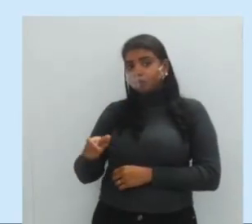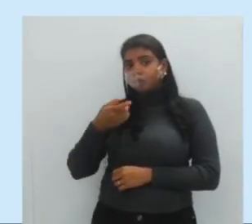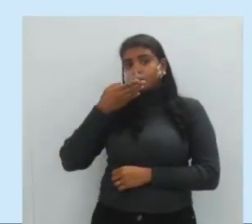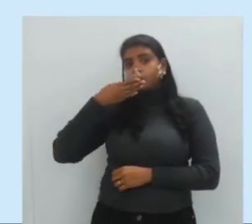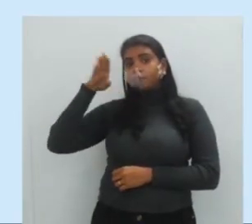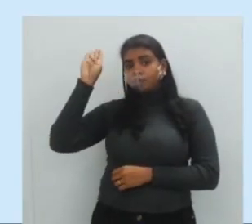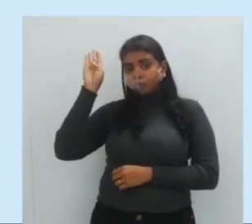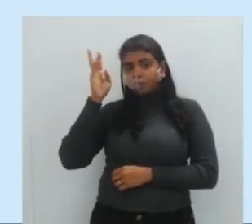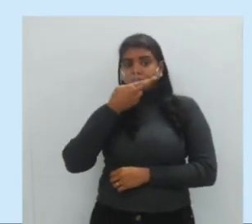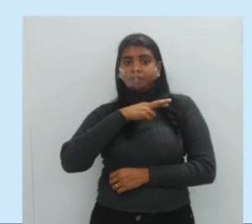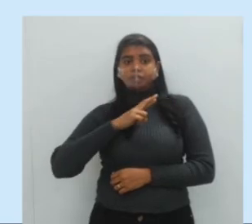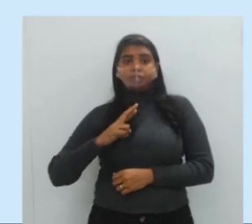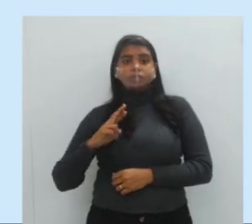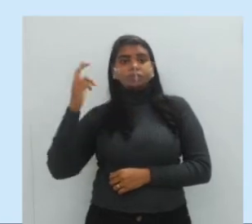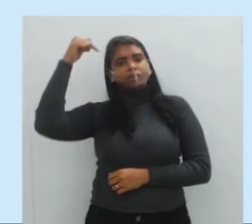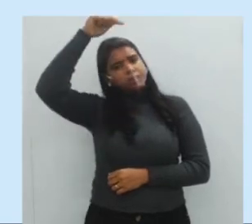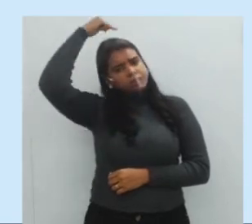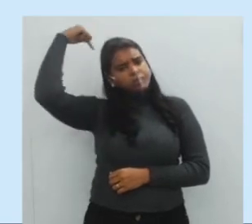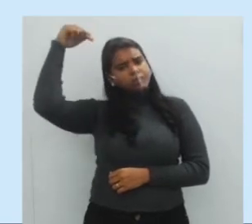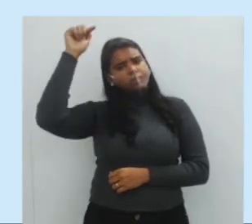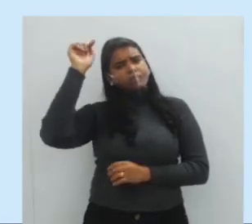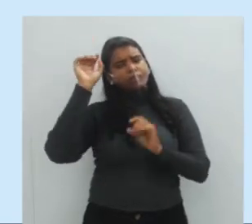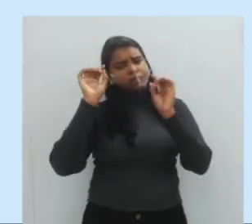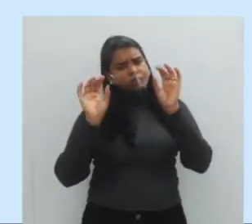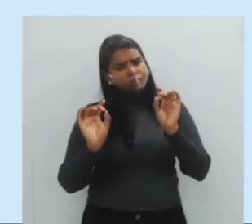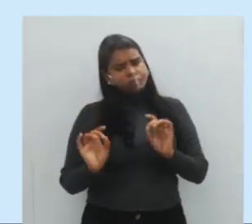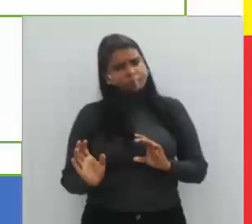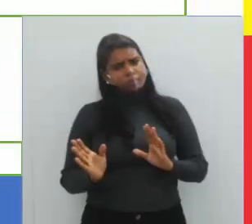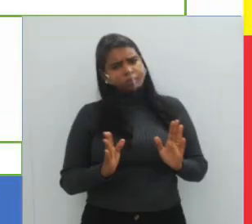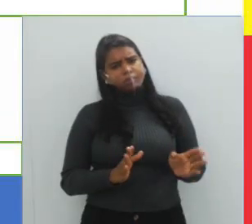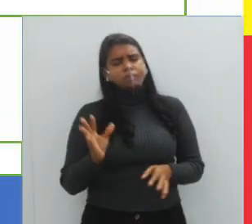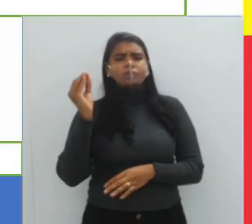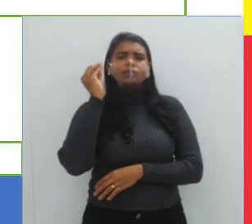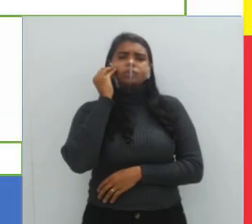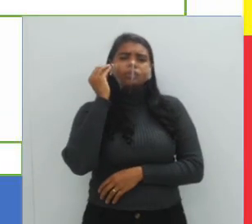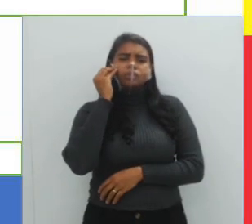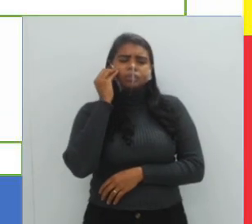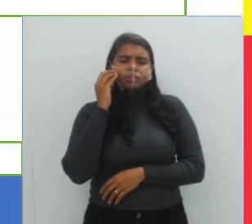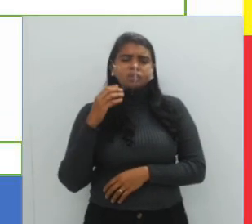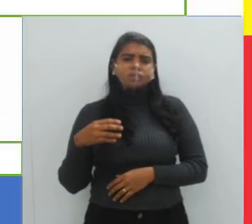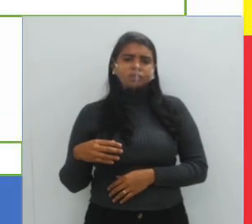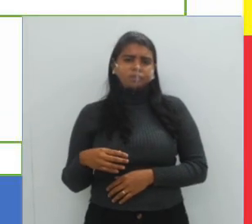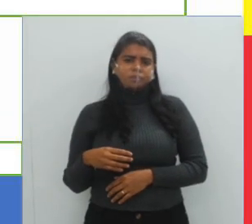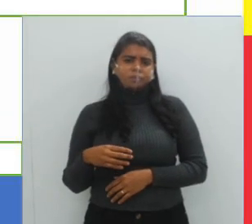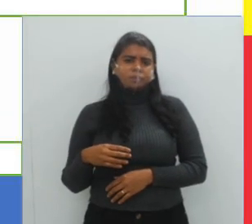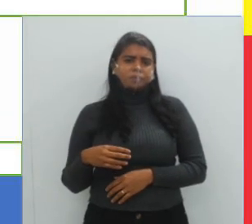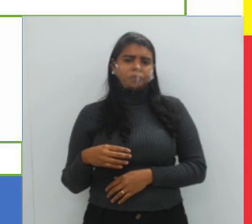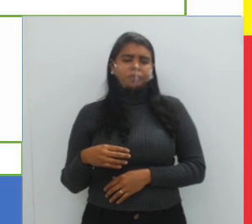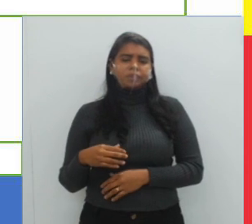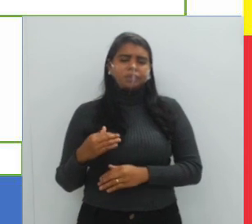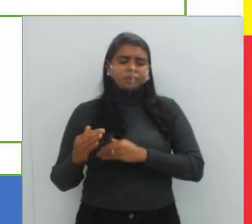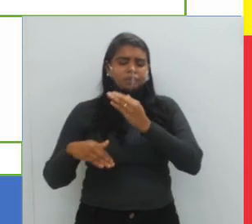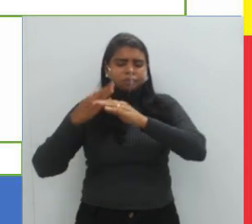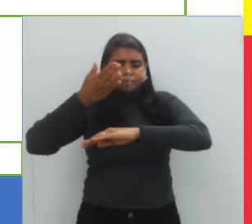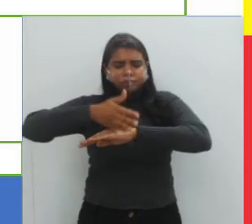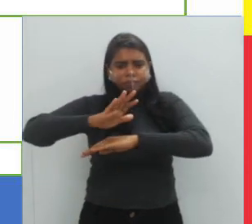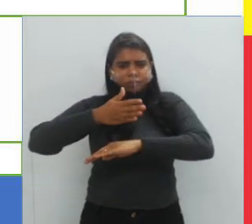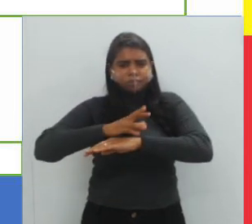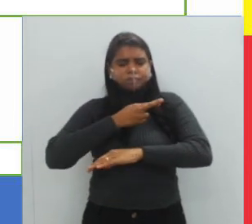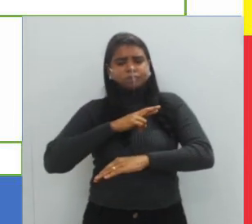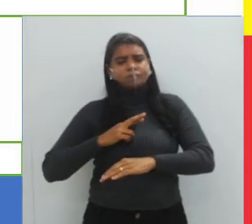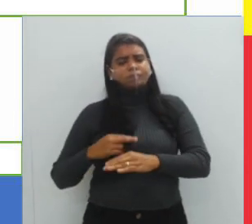sua religião carrega como sagrado. Vamos em frente. A experiência religiosa é uma prática do